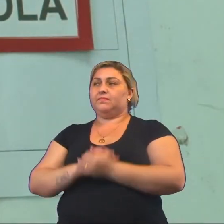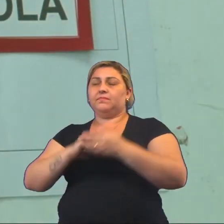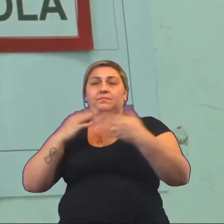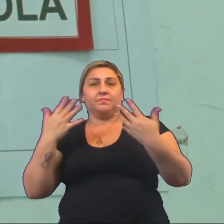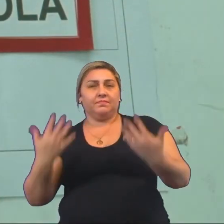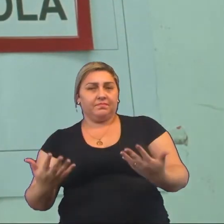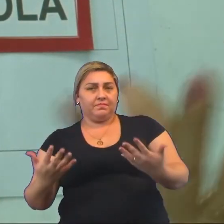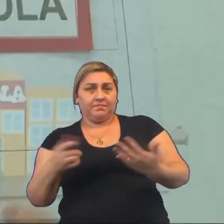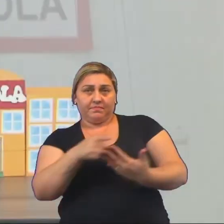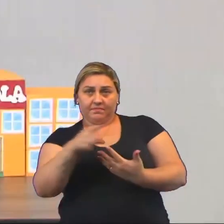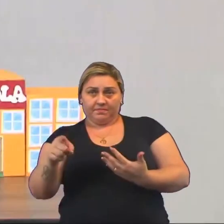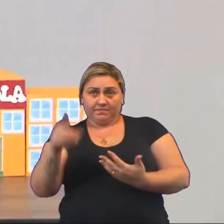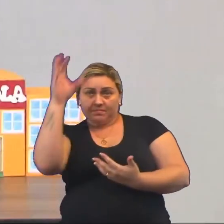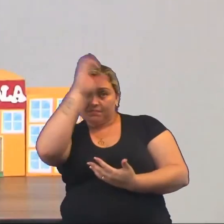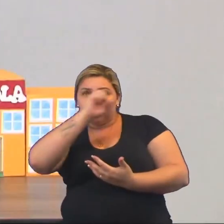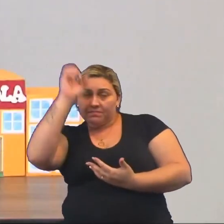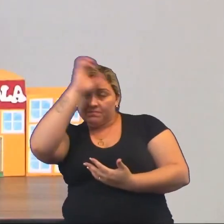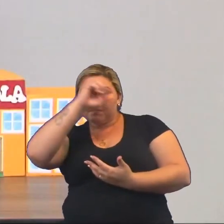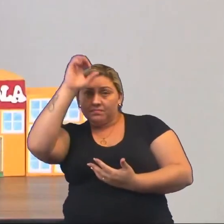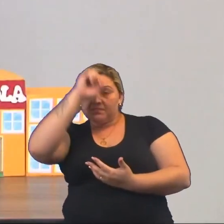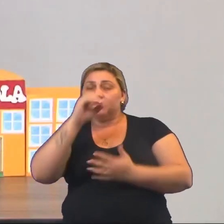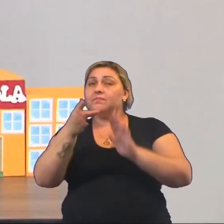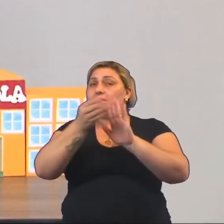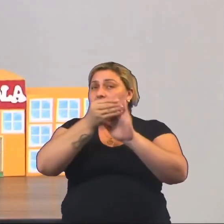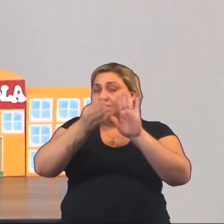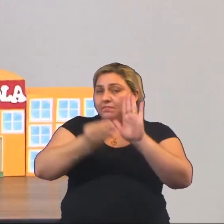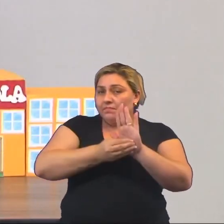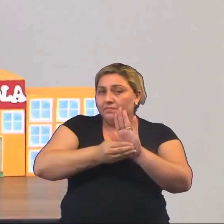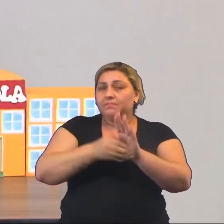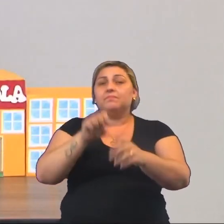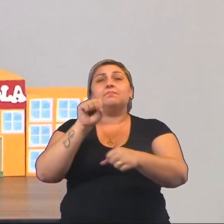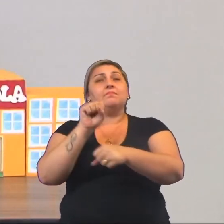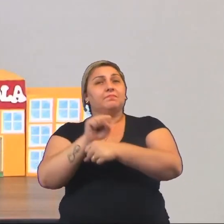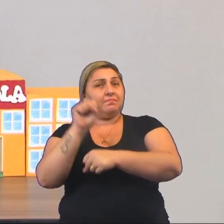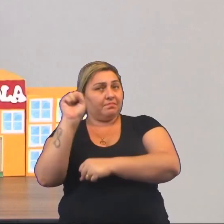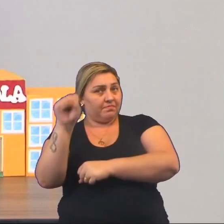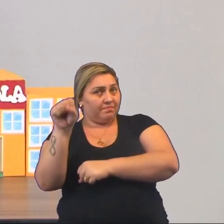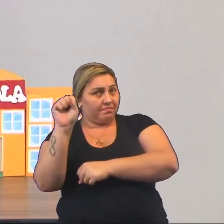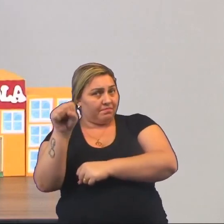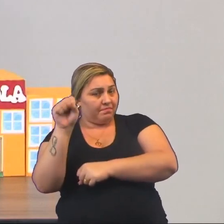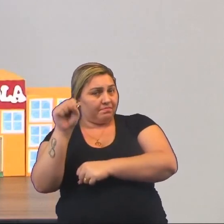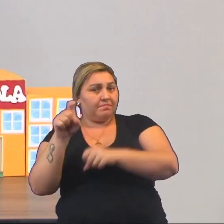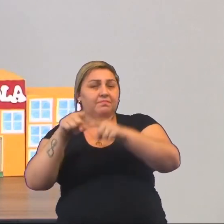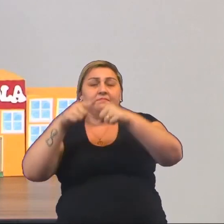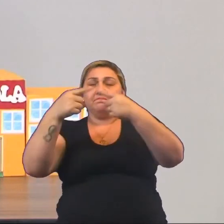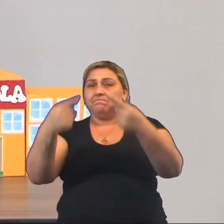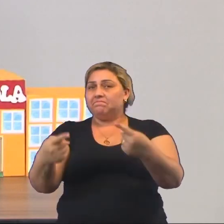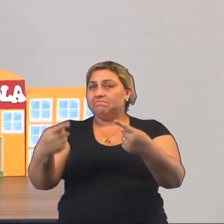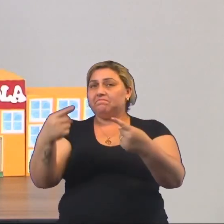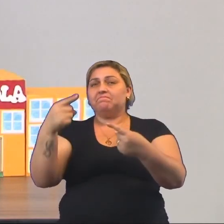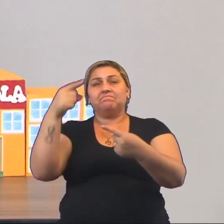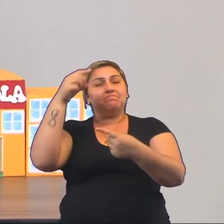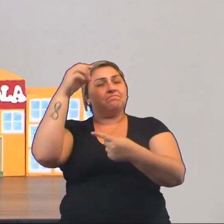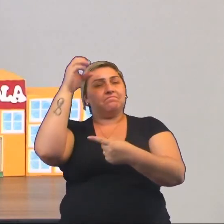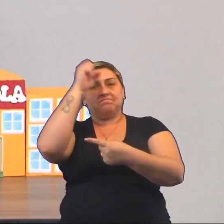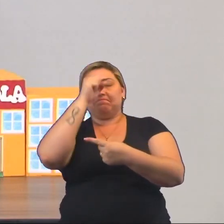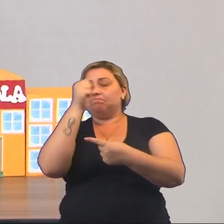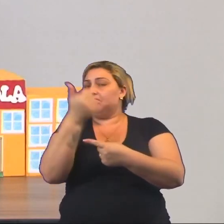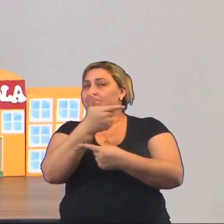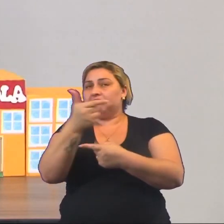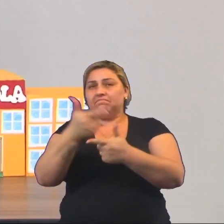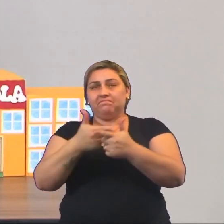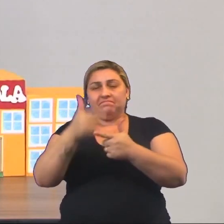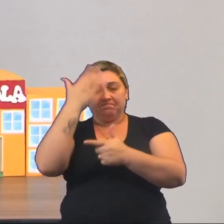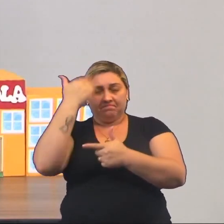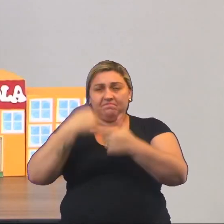Então, vocês aprenderam sobre este conteúdo? Espero que sim, mas se vocês não aprenderam, não tem